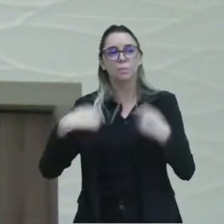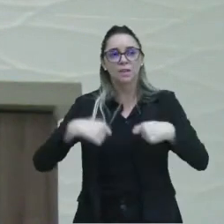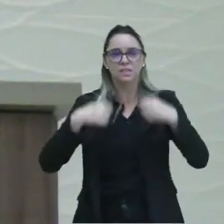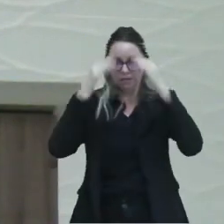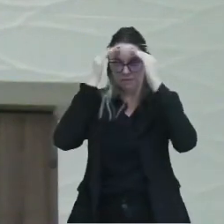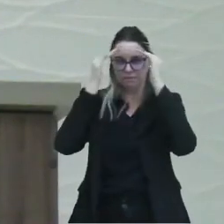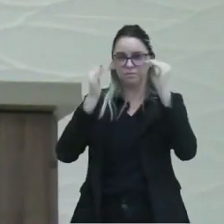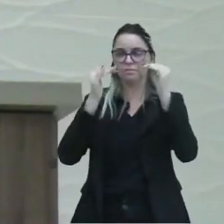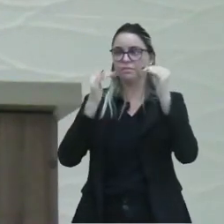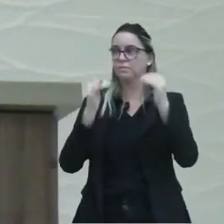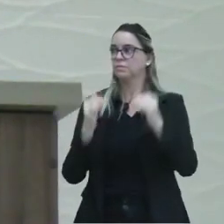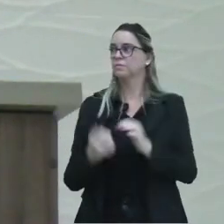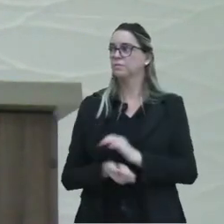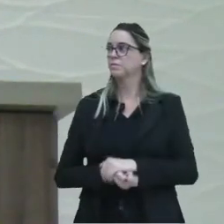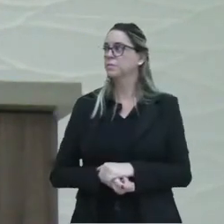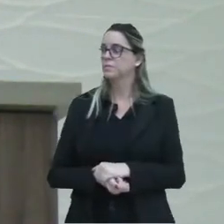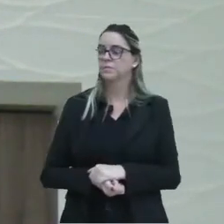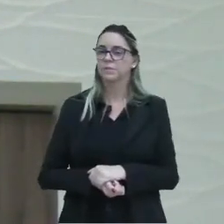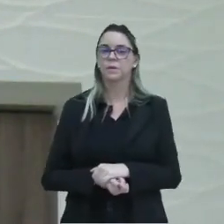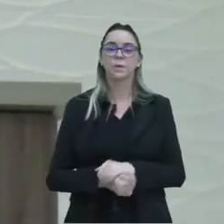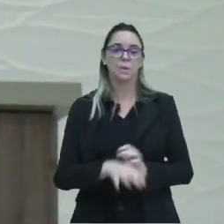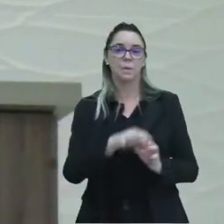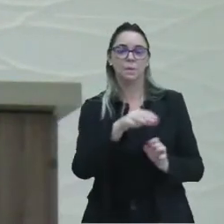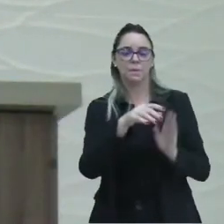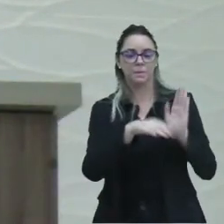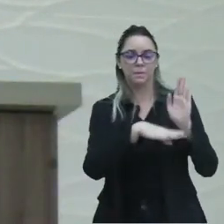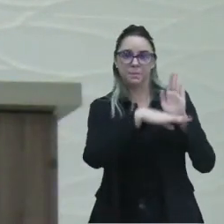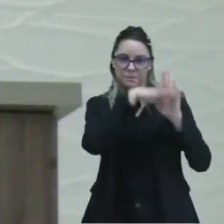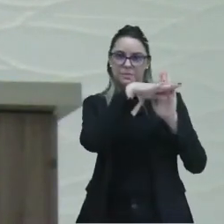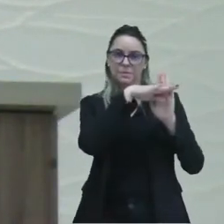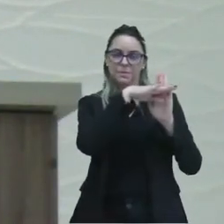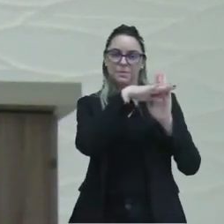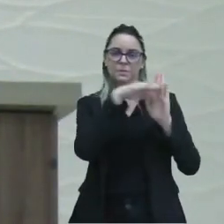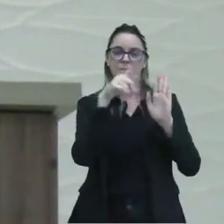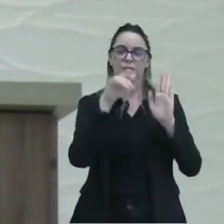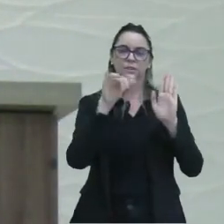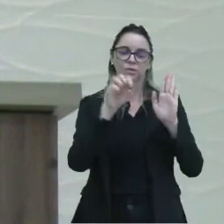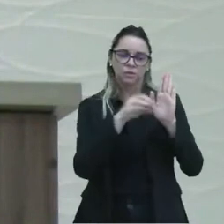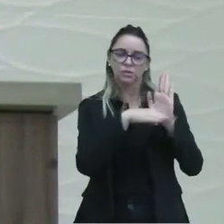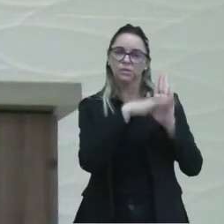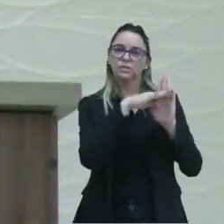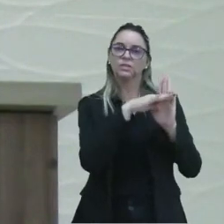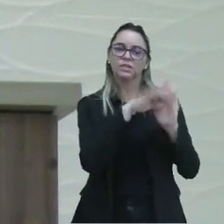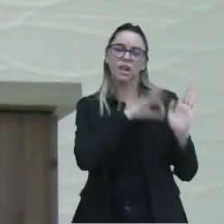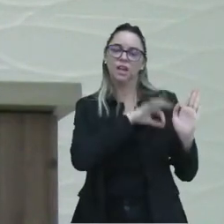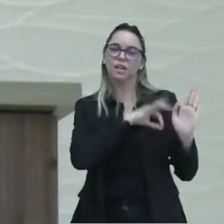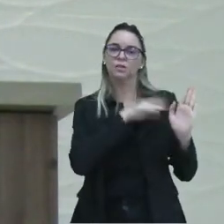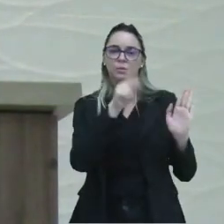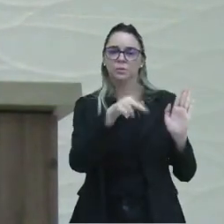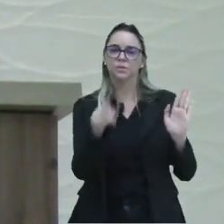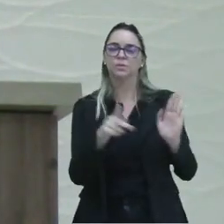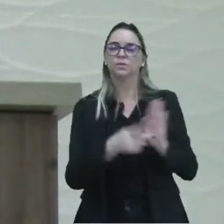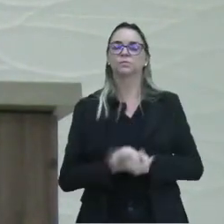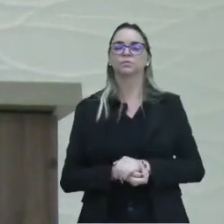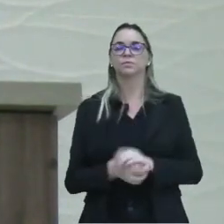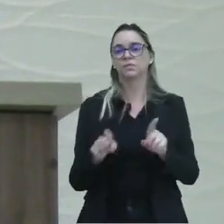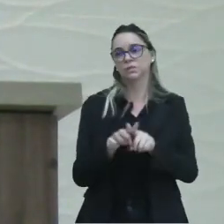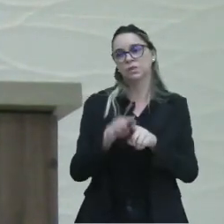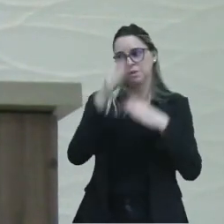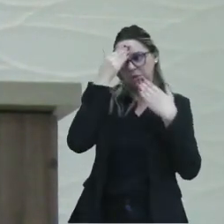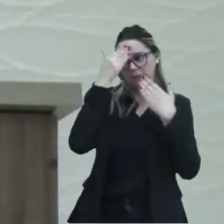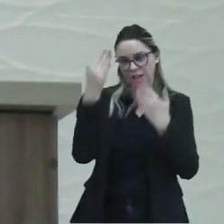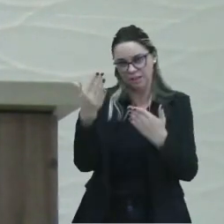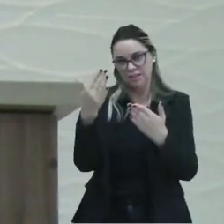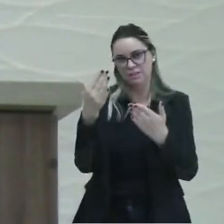ao reajuste do piso salarial de 14,95. Senhor presidente, agradeço pela